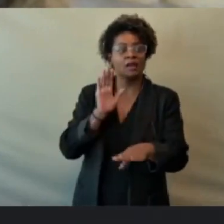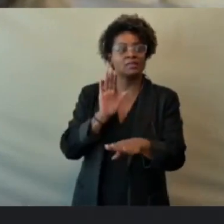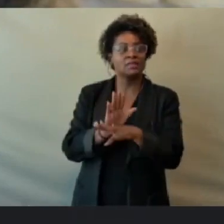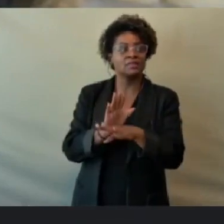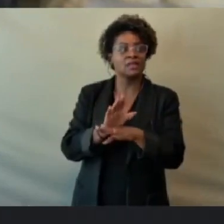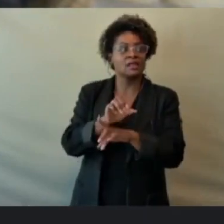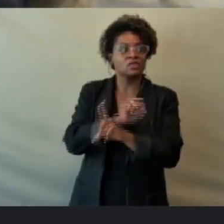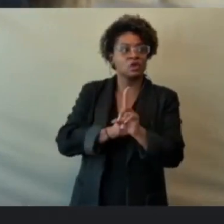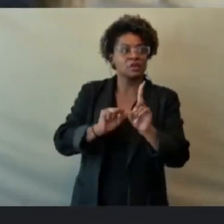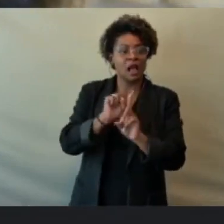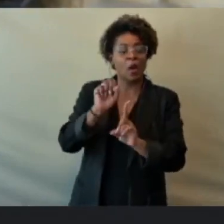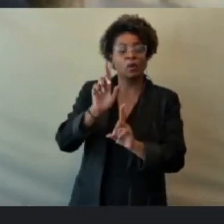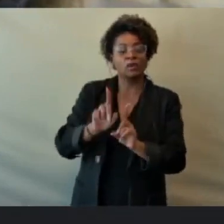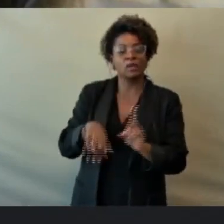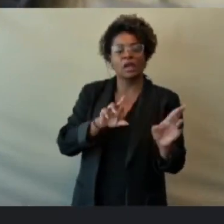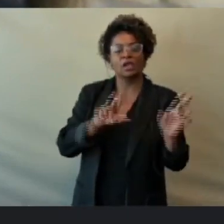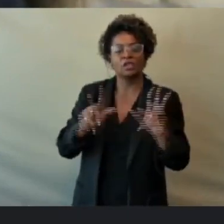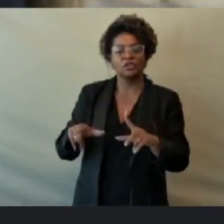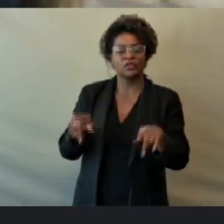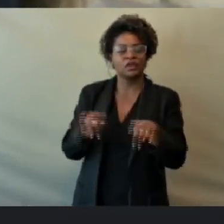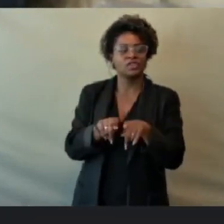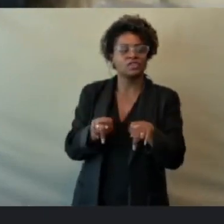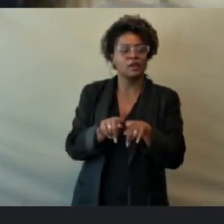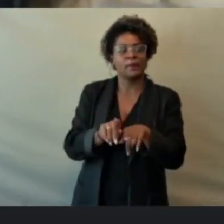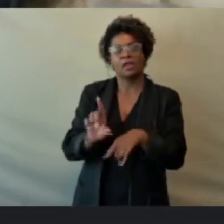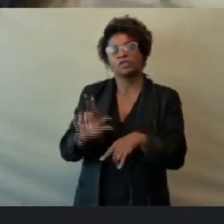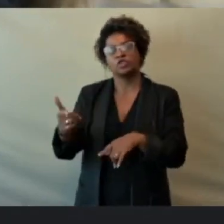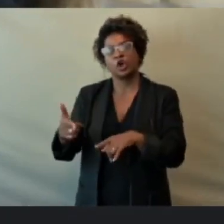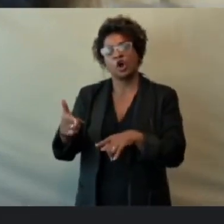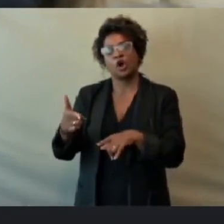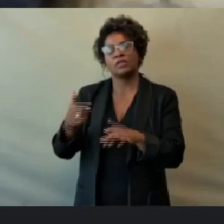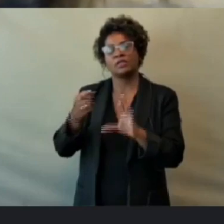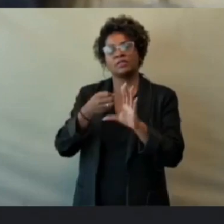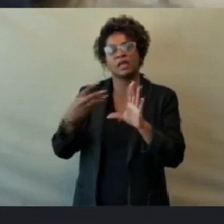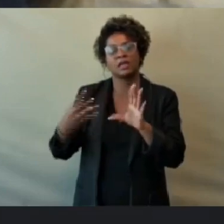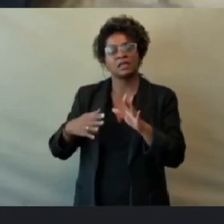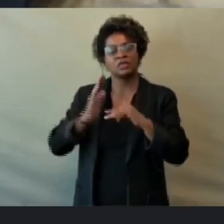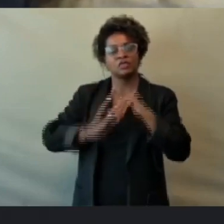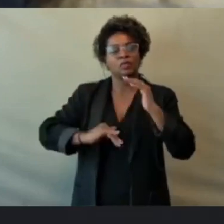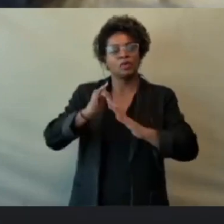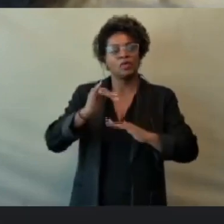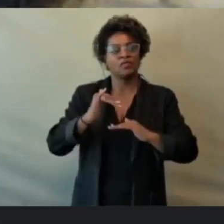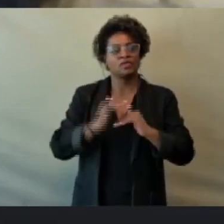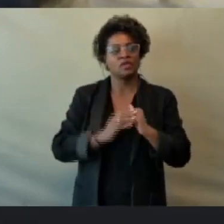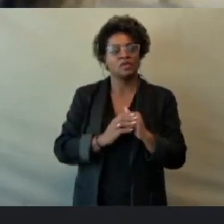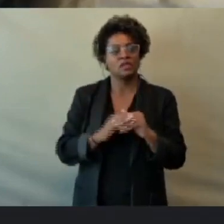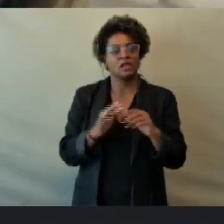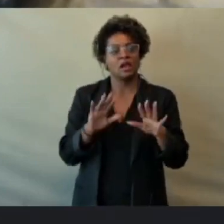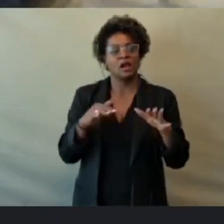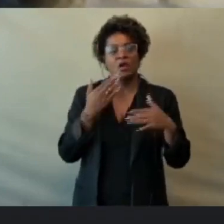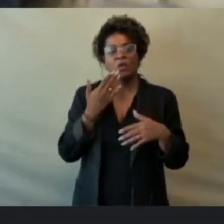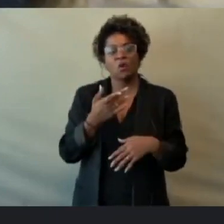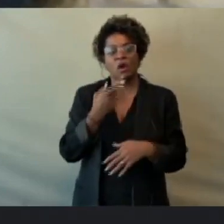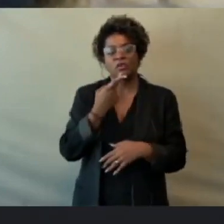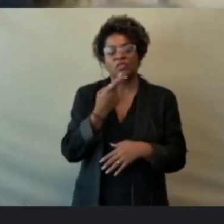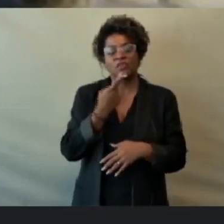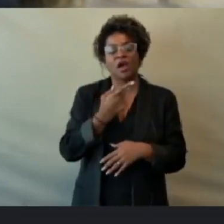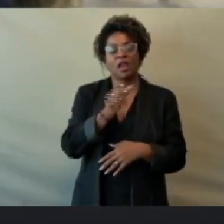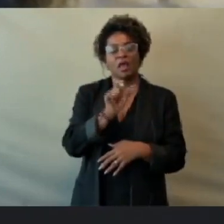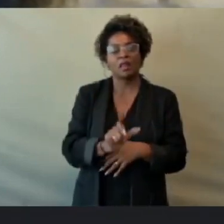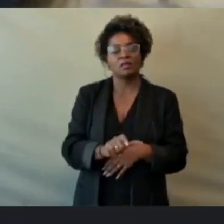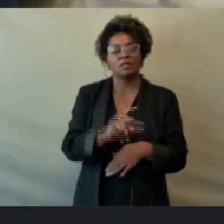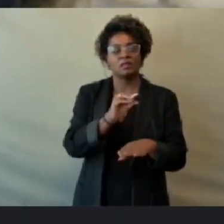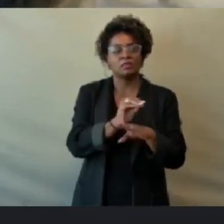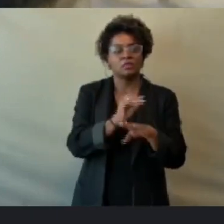de outras categorias profissionais da mesma forma então quando a gente fala sobre esse cuidador o cuidador de idosos cuidador